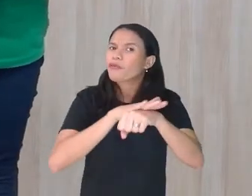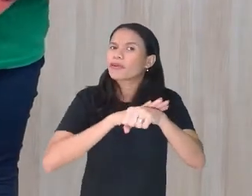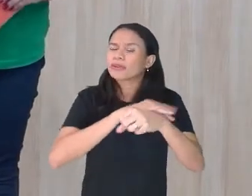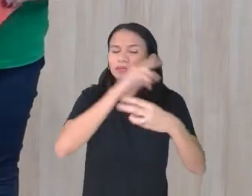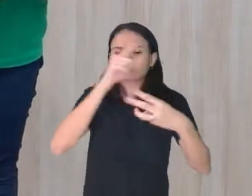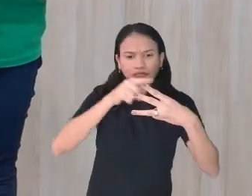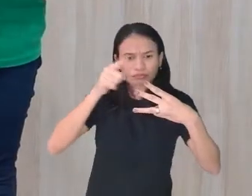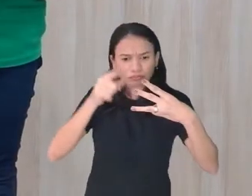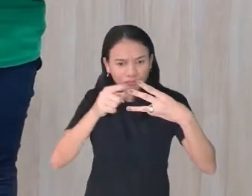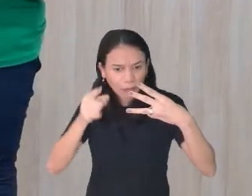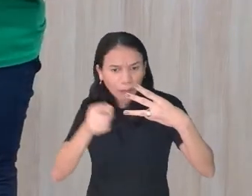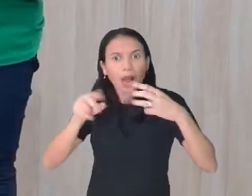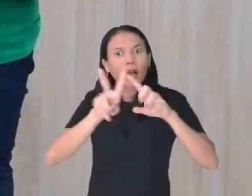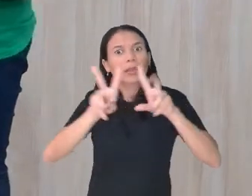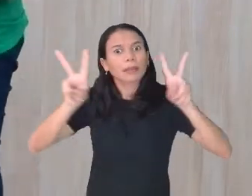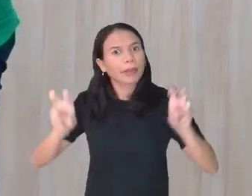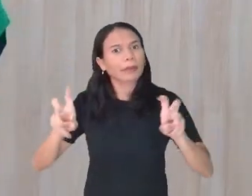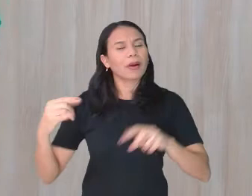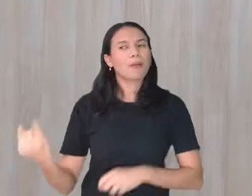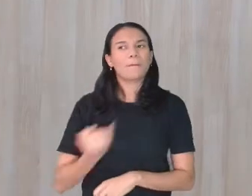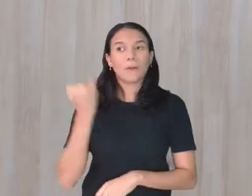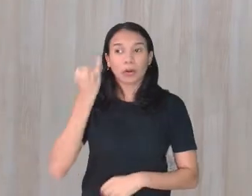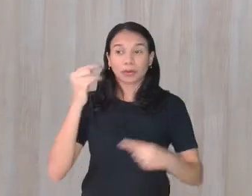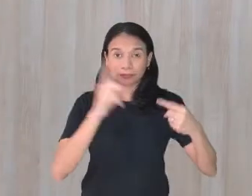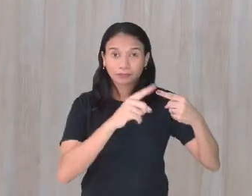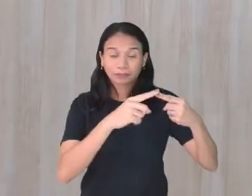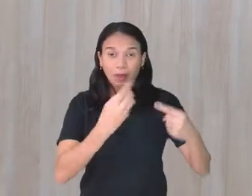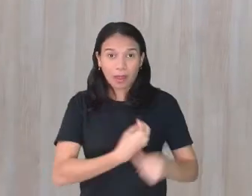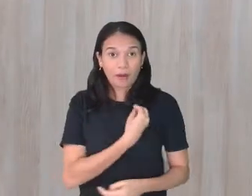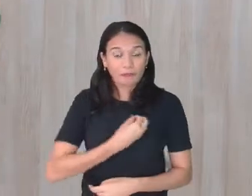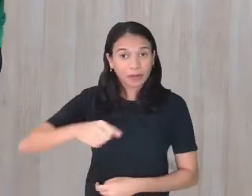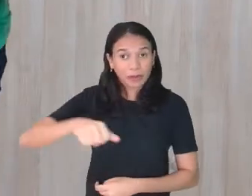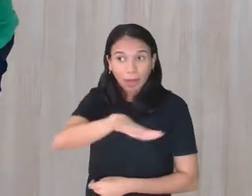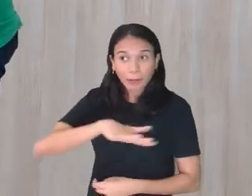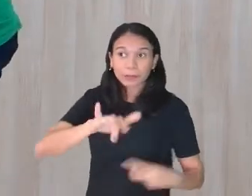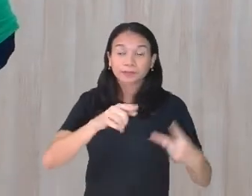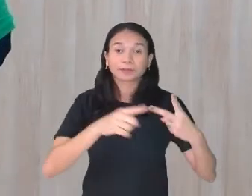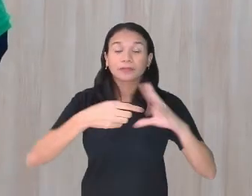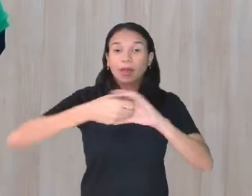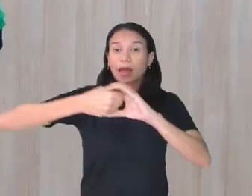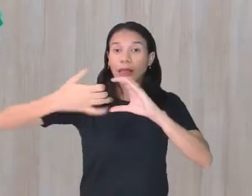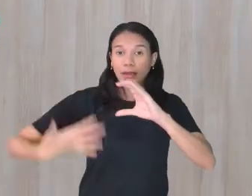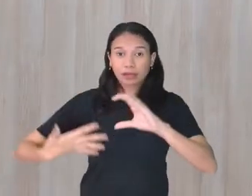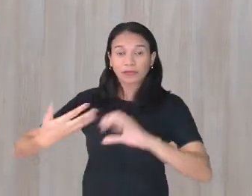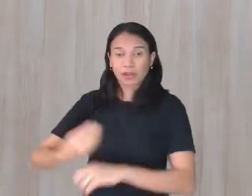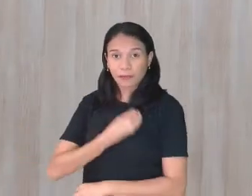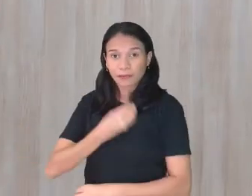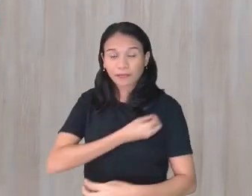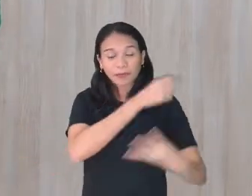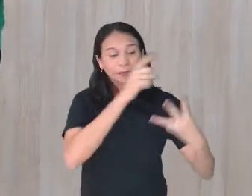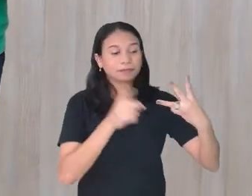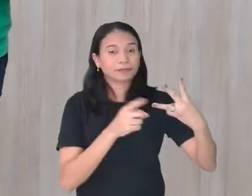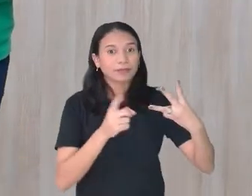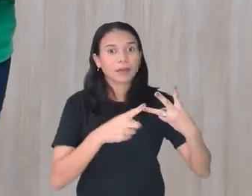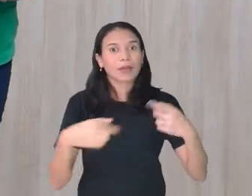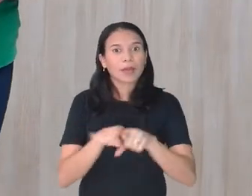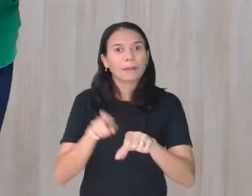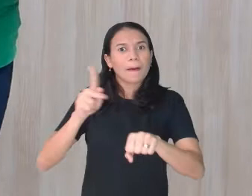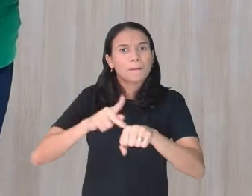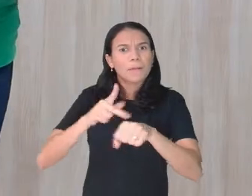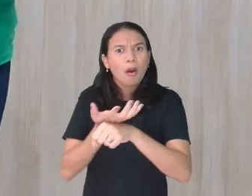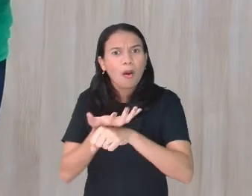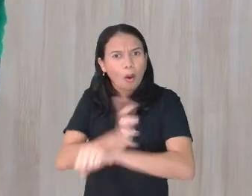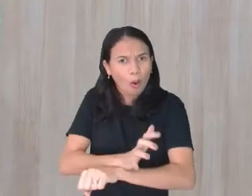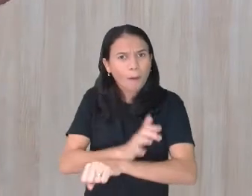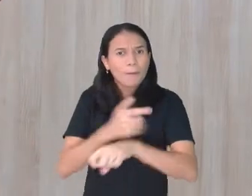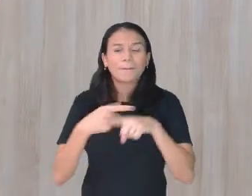3 temas muito importantes. A vida nos ambientes, a classificação dos seres vivos e fósseis. Mas